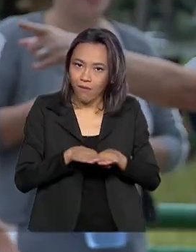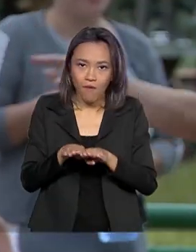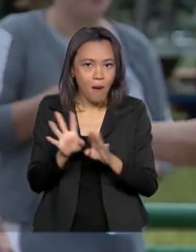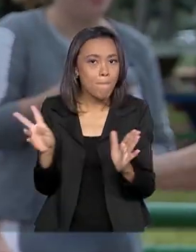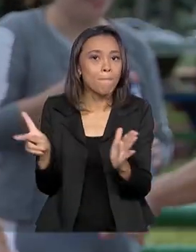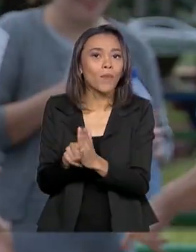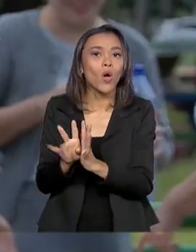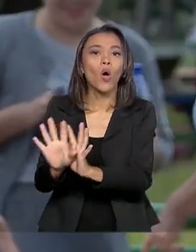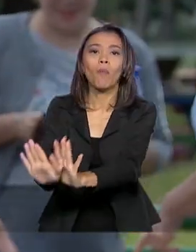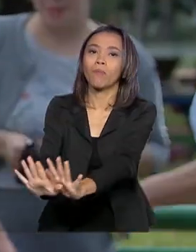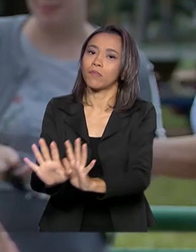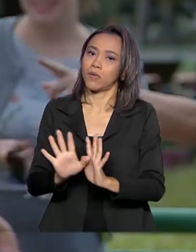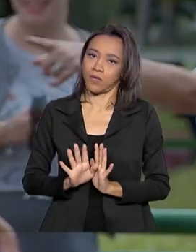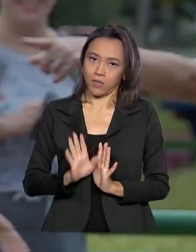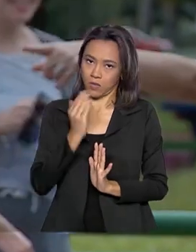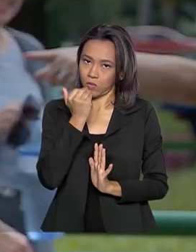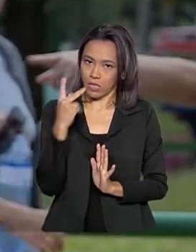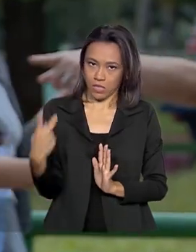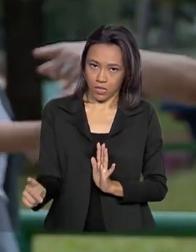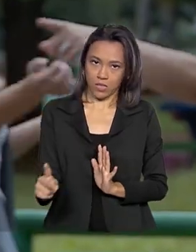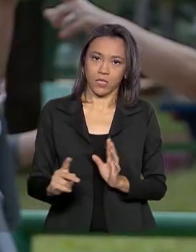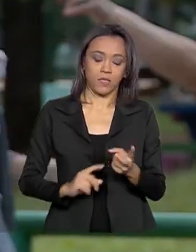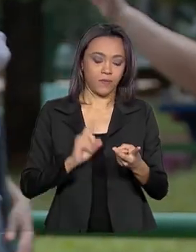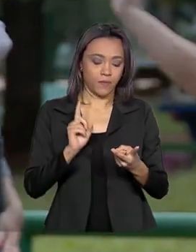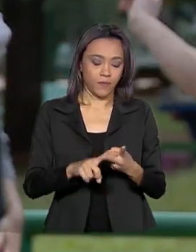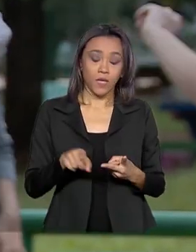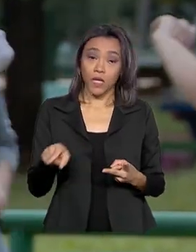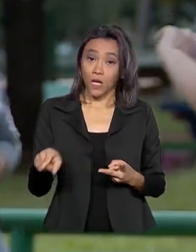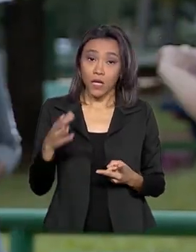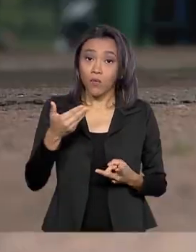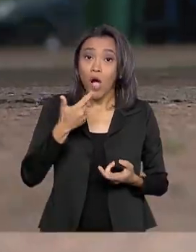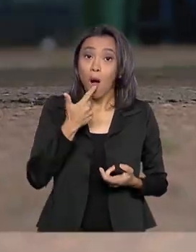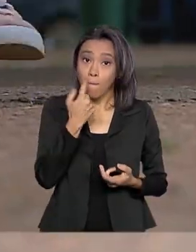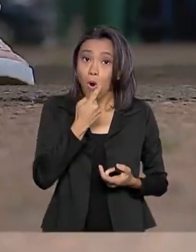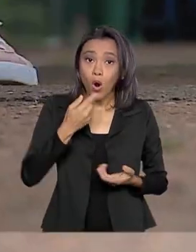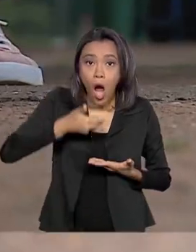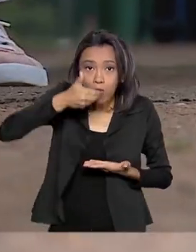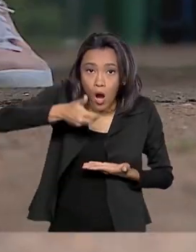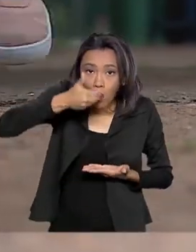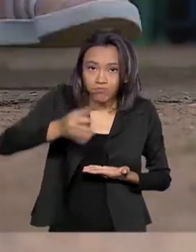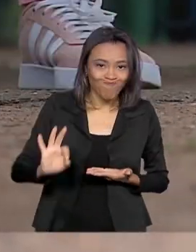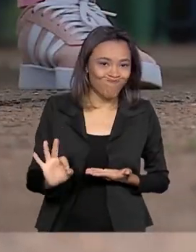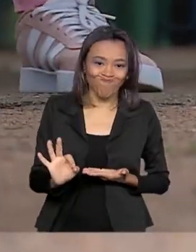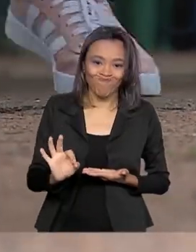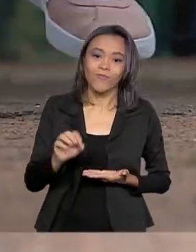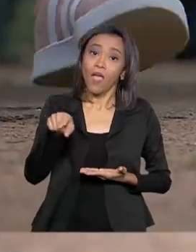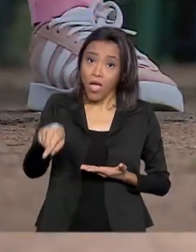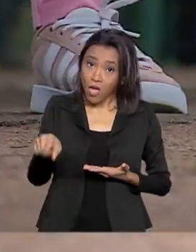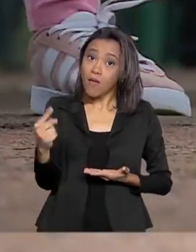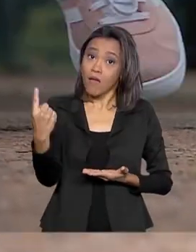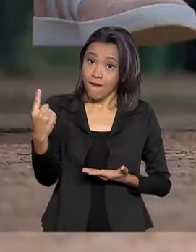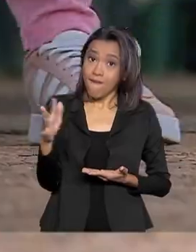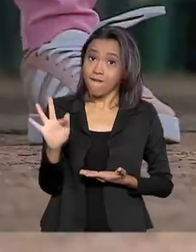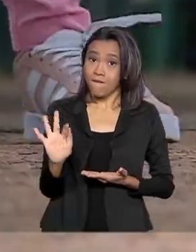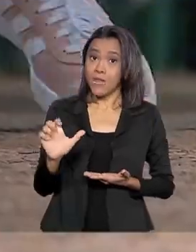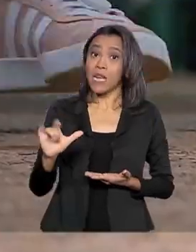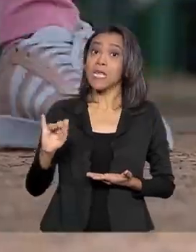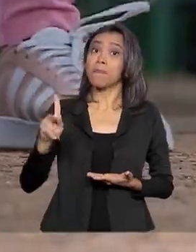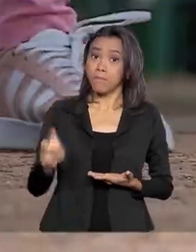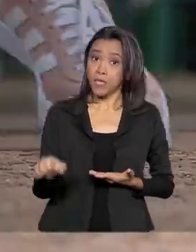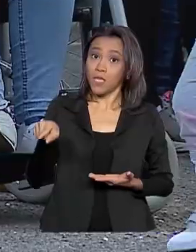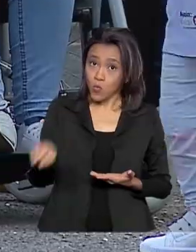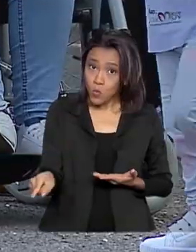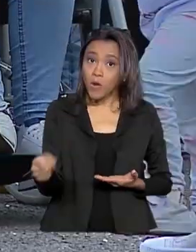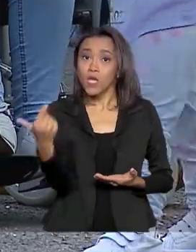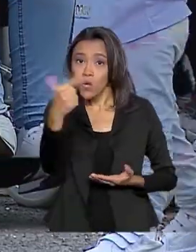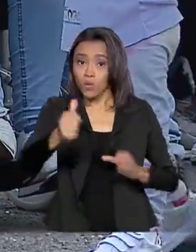própria para ele. Ele não se alimenta pela boca. A doença do Felipe é uma entre 8 mil tipos de doenças